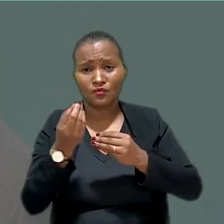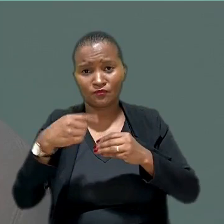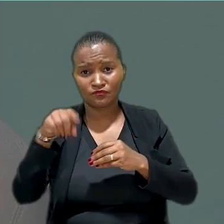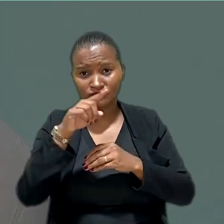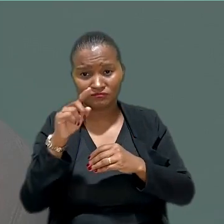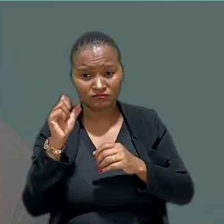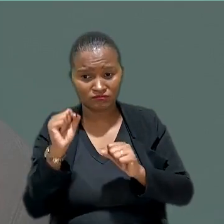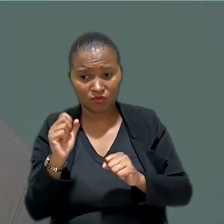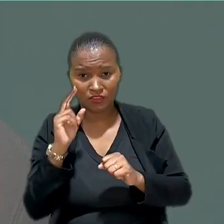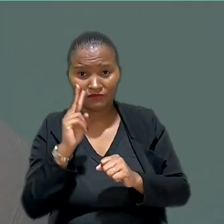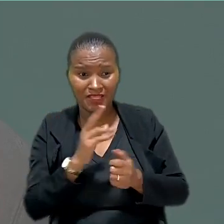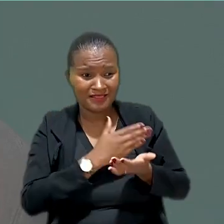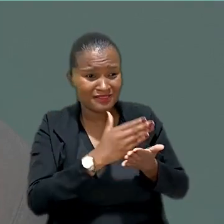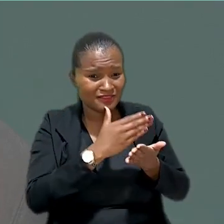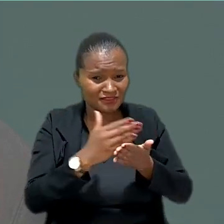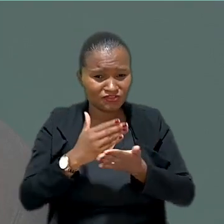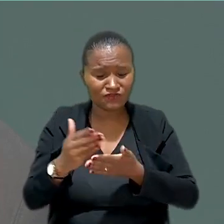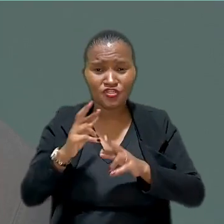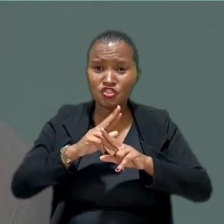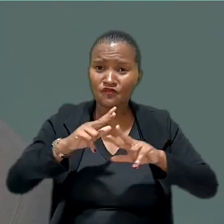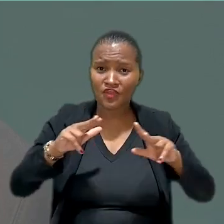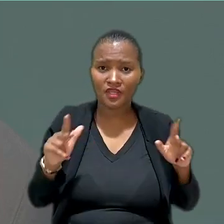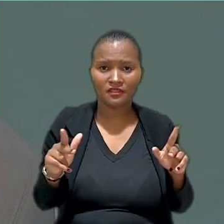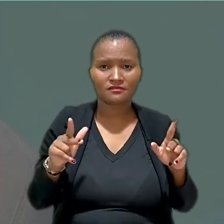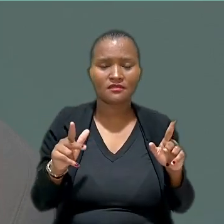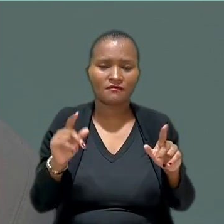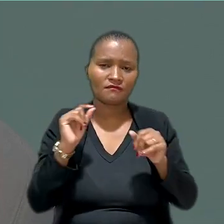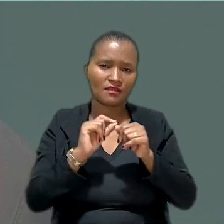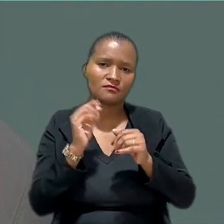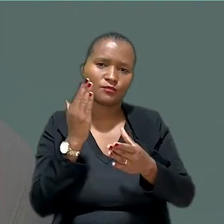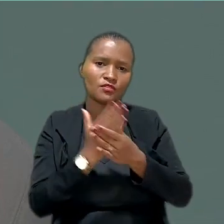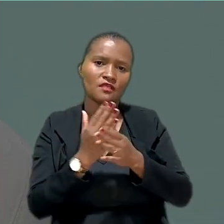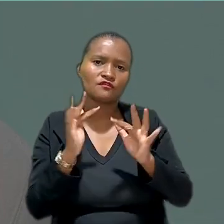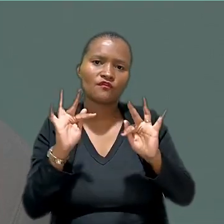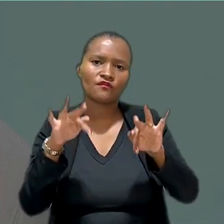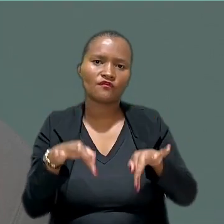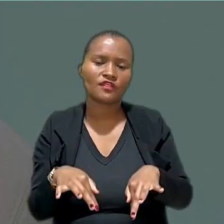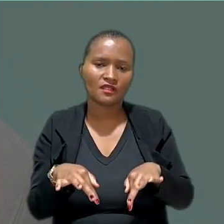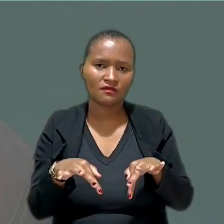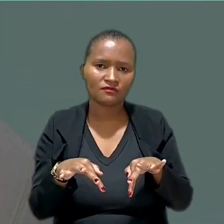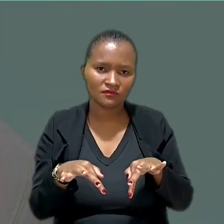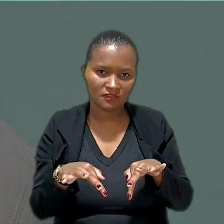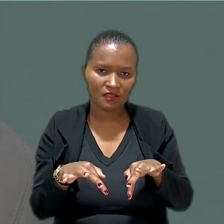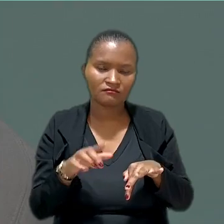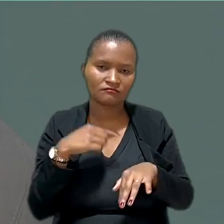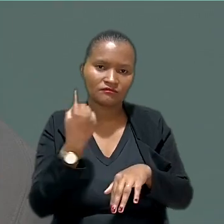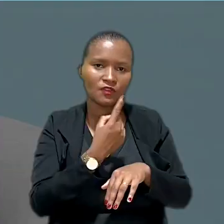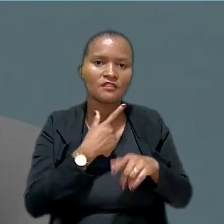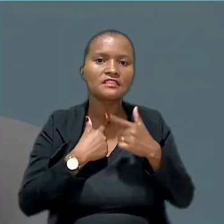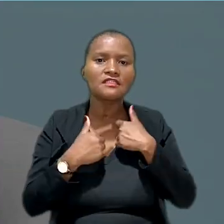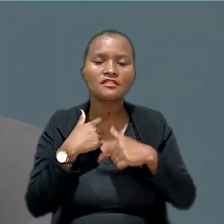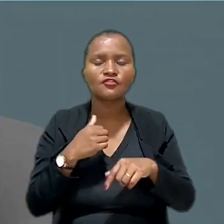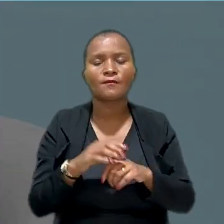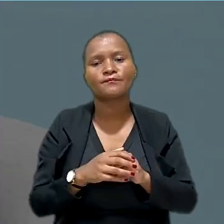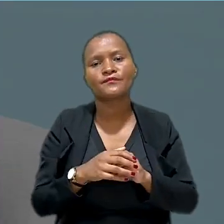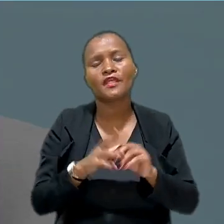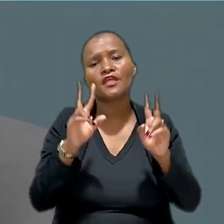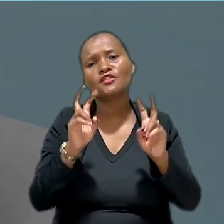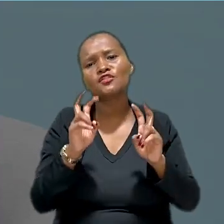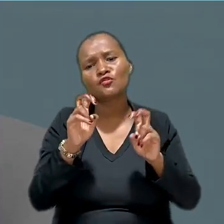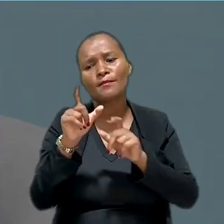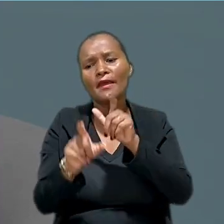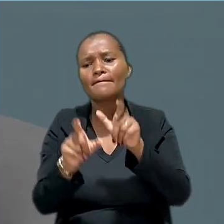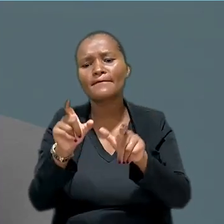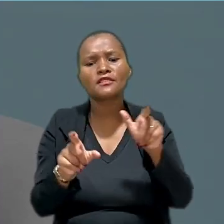ver, são iniciativas variadas que objetivam, enfim, fazer com que o processo chegue ao seu final, que é aquilo que todos nós desejamos. E, ministro, em relação